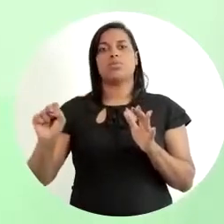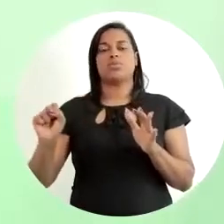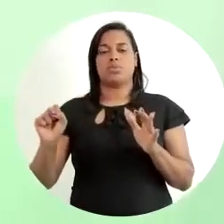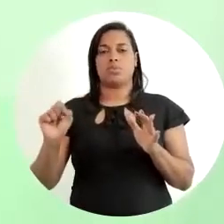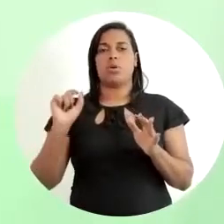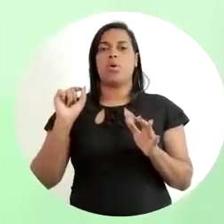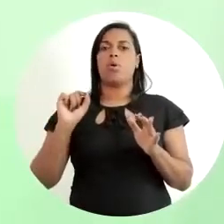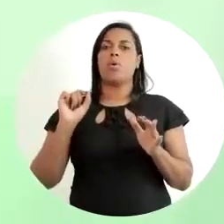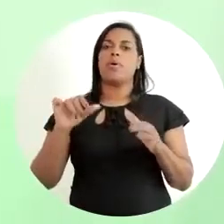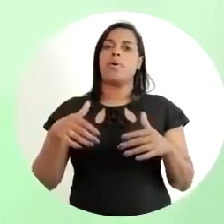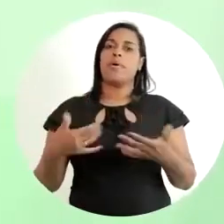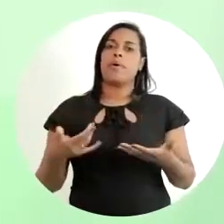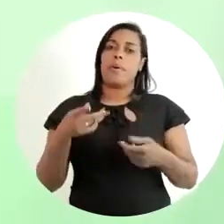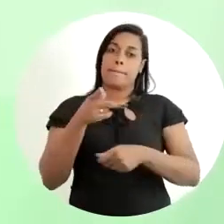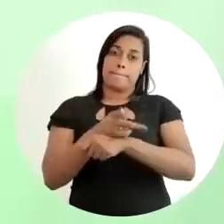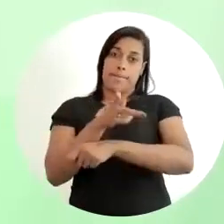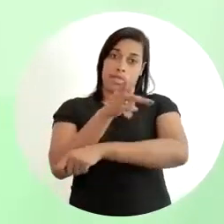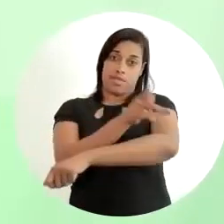denominamos de